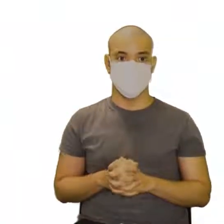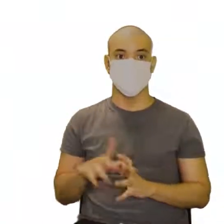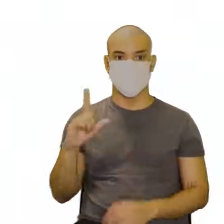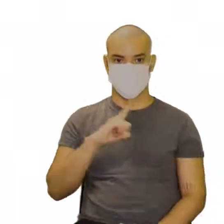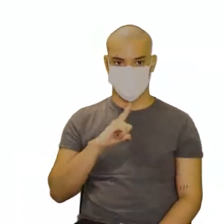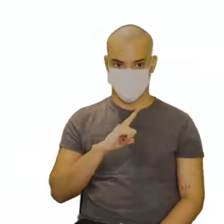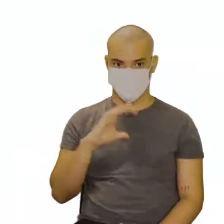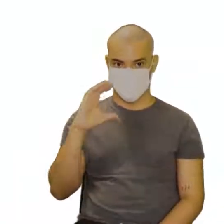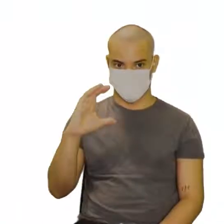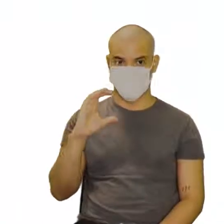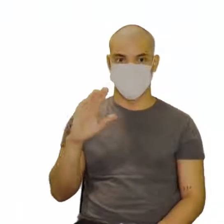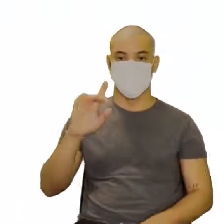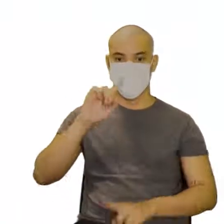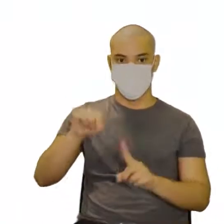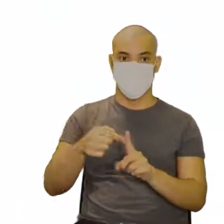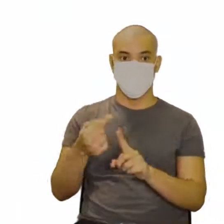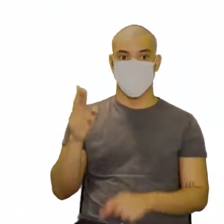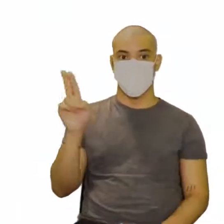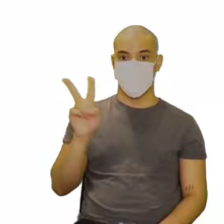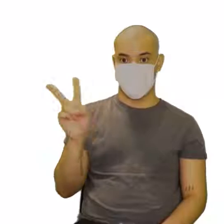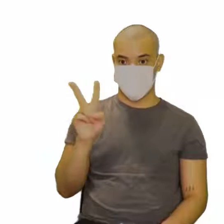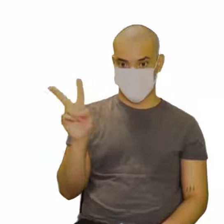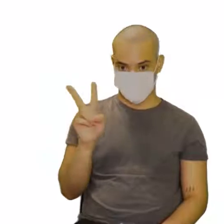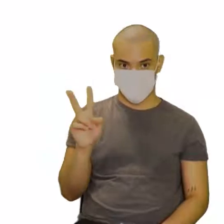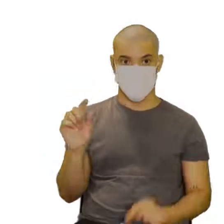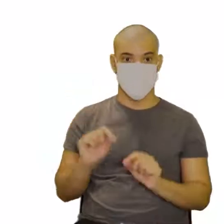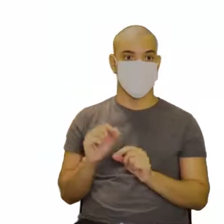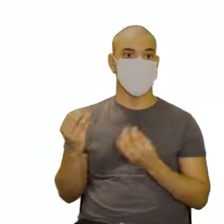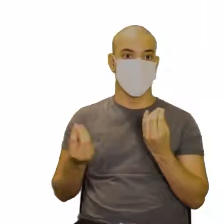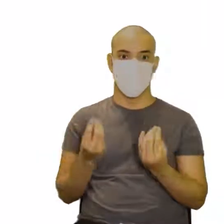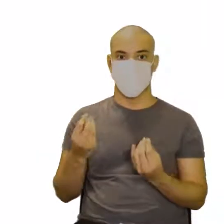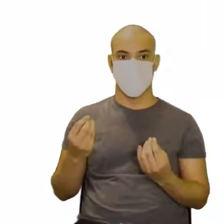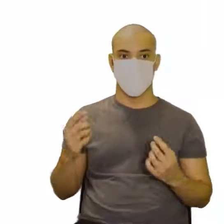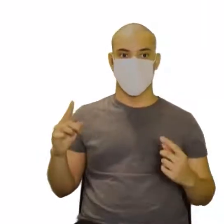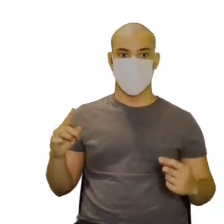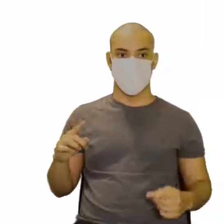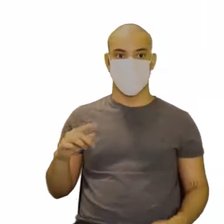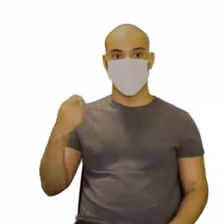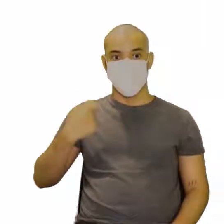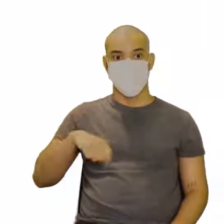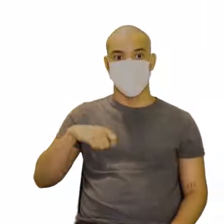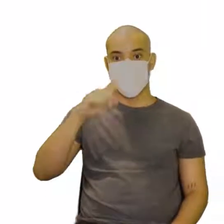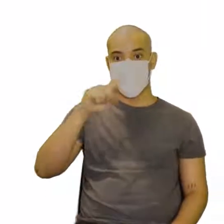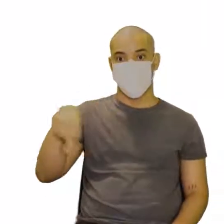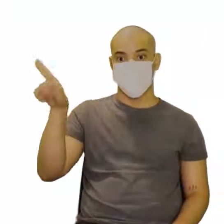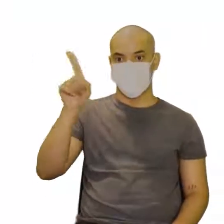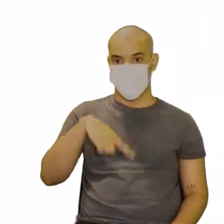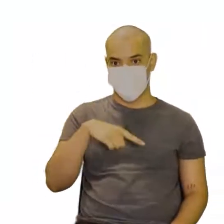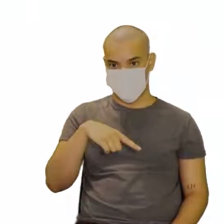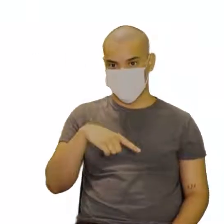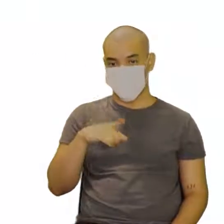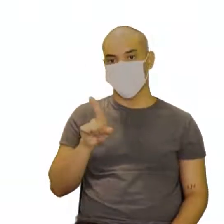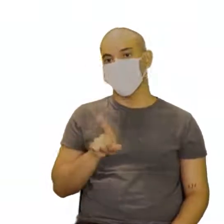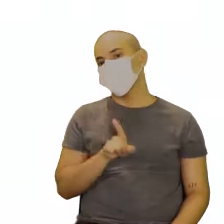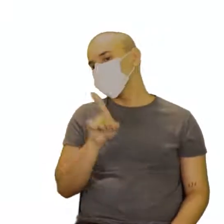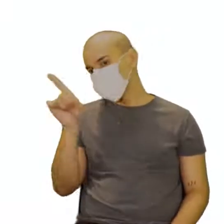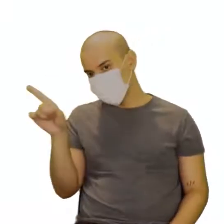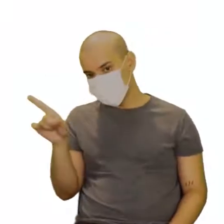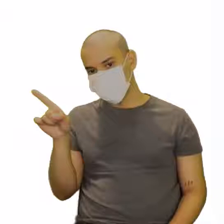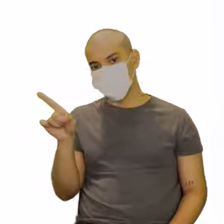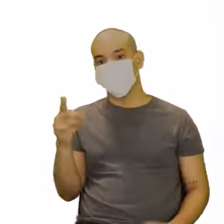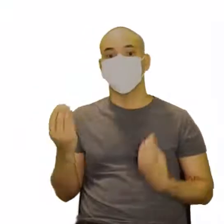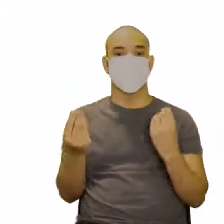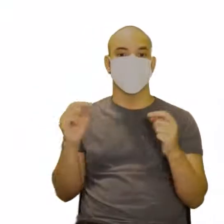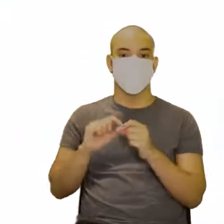capacitância e a voltagem. Nesse caso, tu faz o que aqui, ó? Multiplica, né, pessoal? Então, tá ali, ó. Vamos fazer